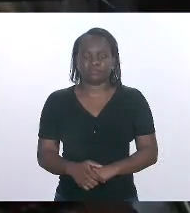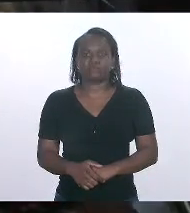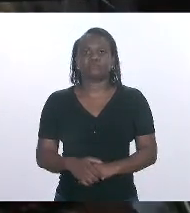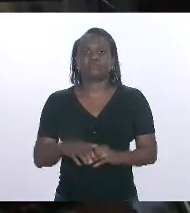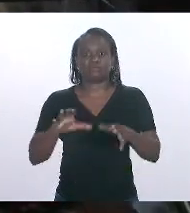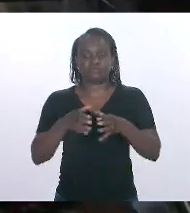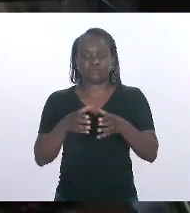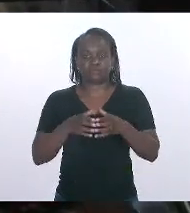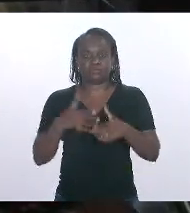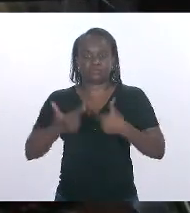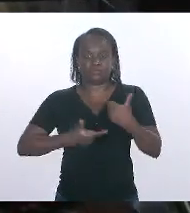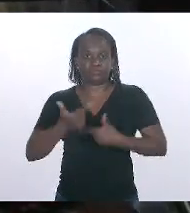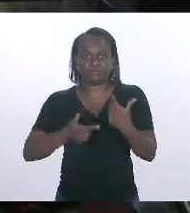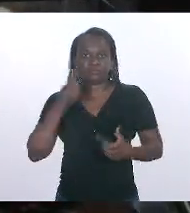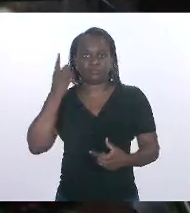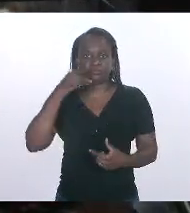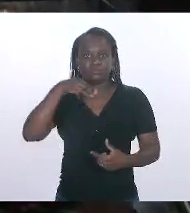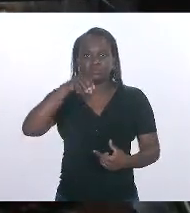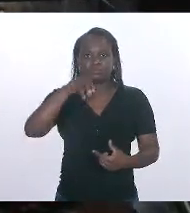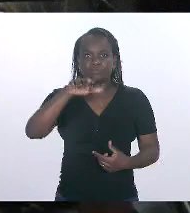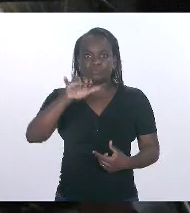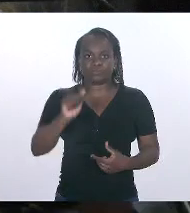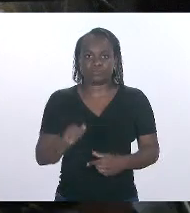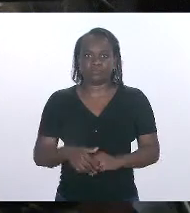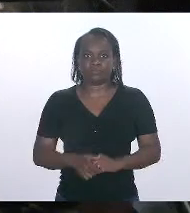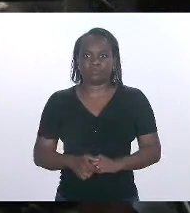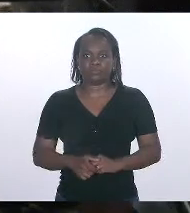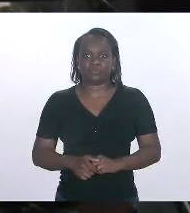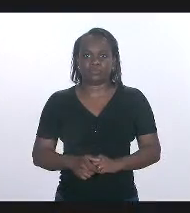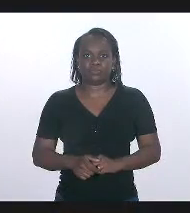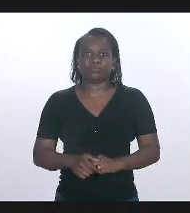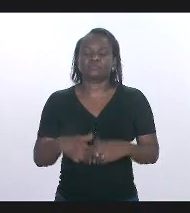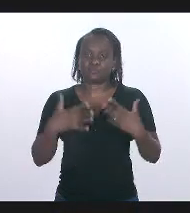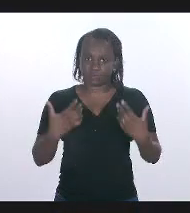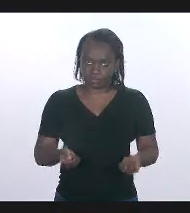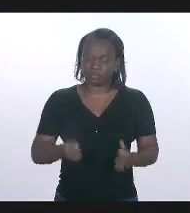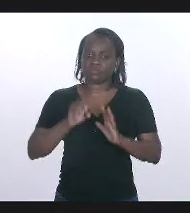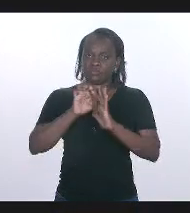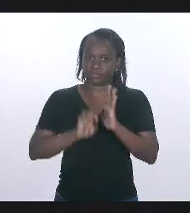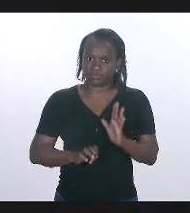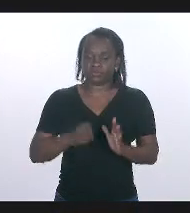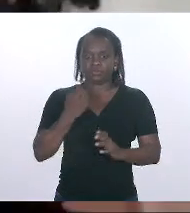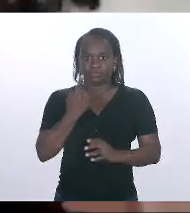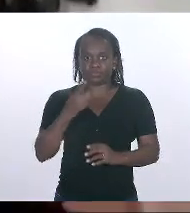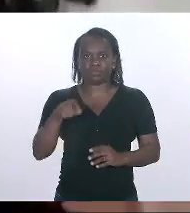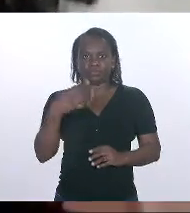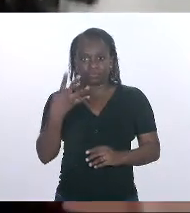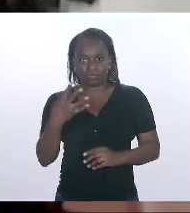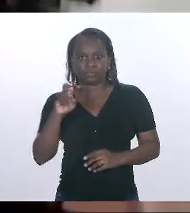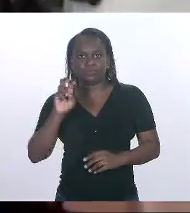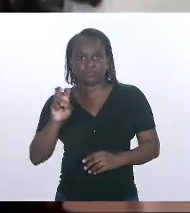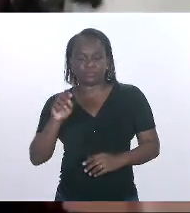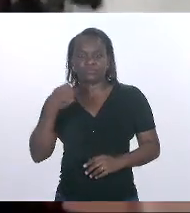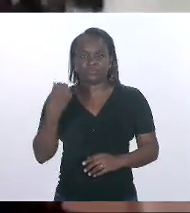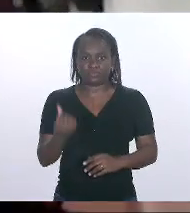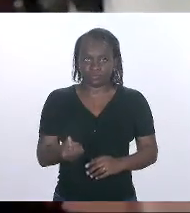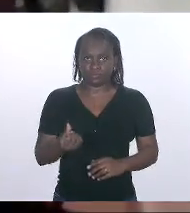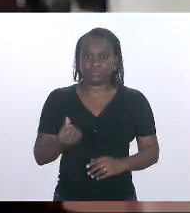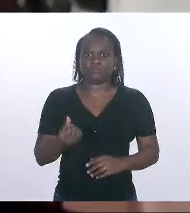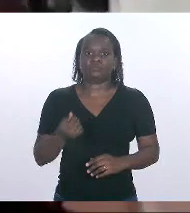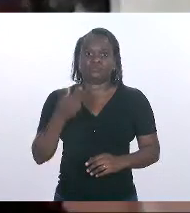Pela Comissão de Trabalho, deputada Mônica Francisco. Favorável às emendas 1, 4, 5,